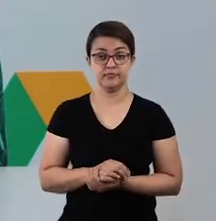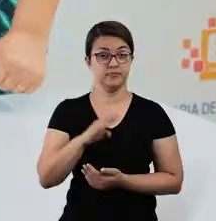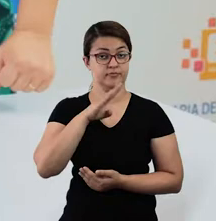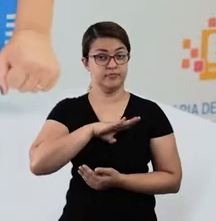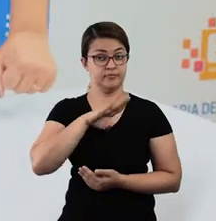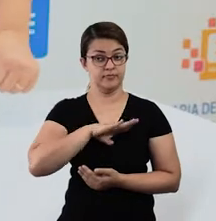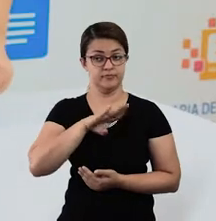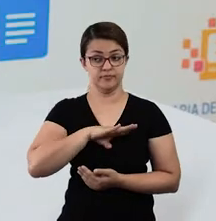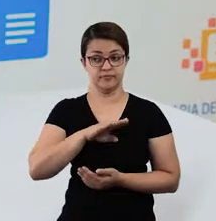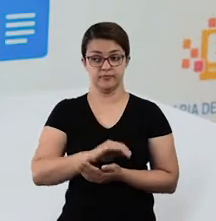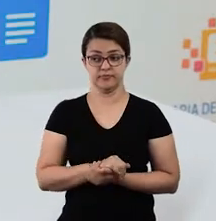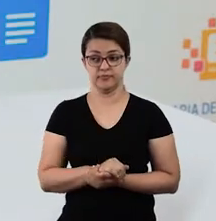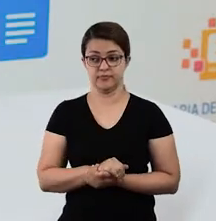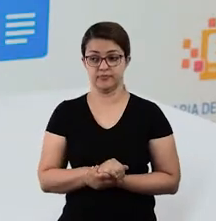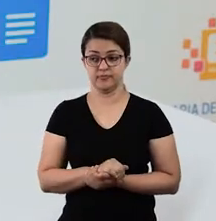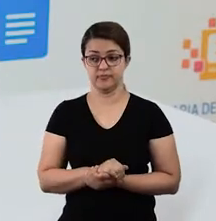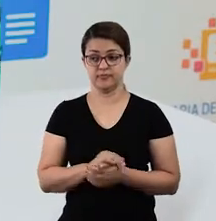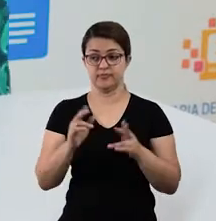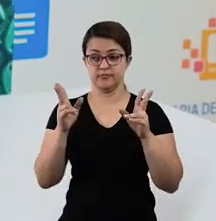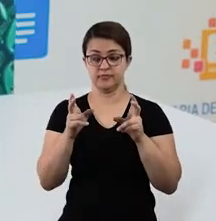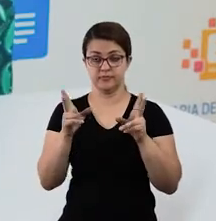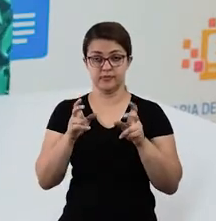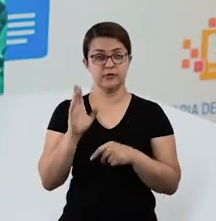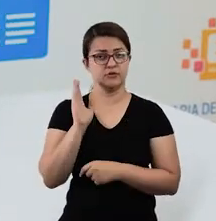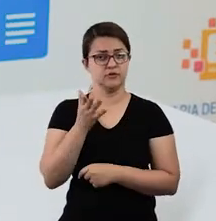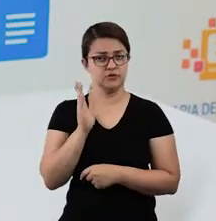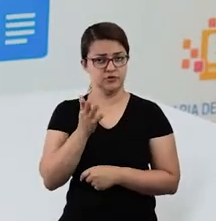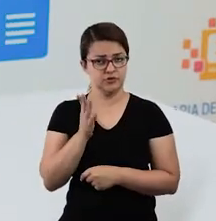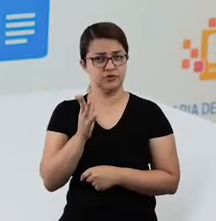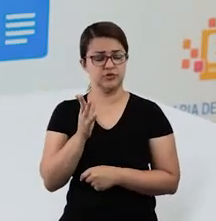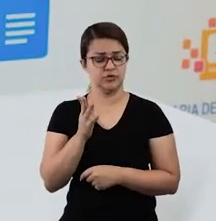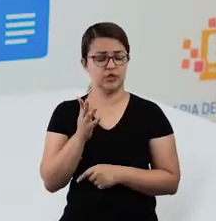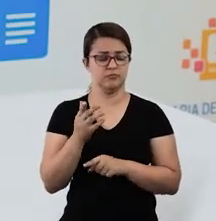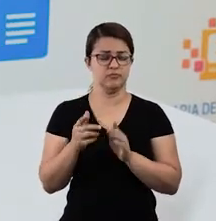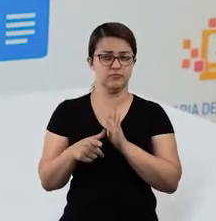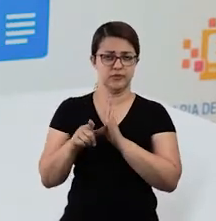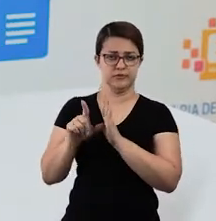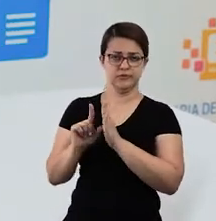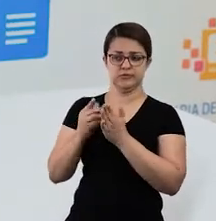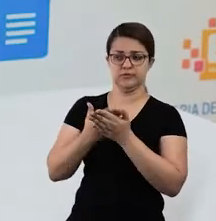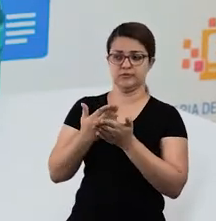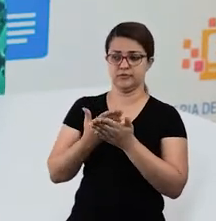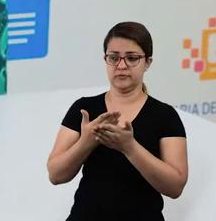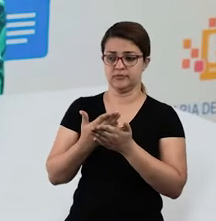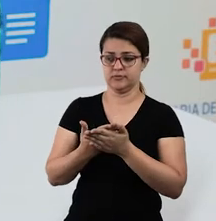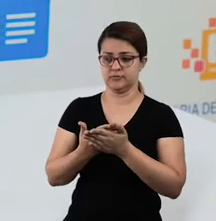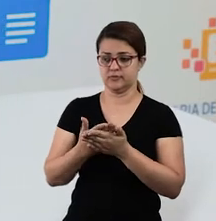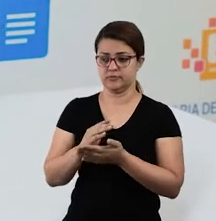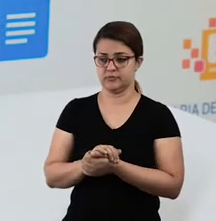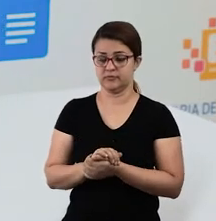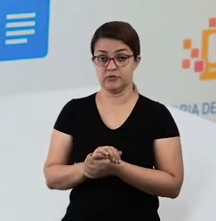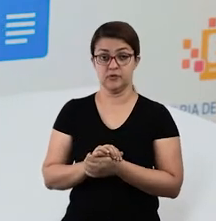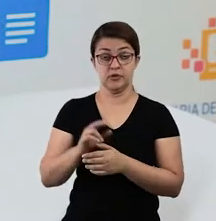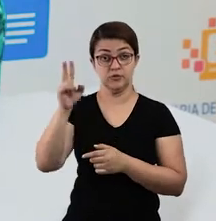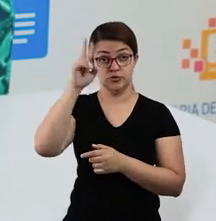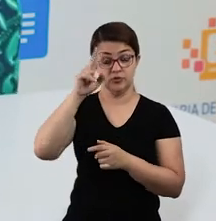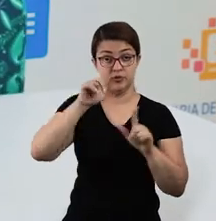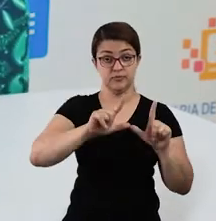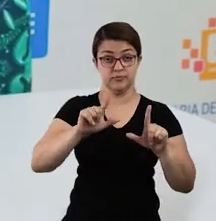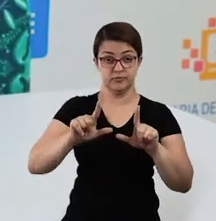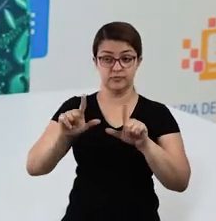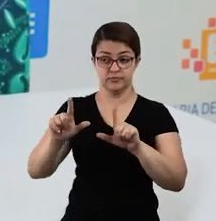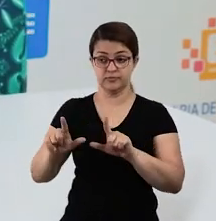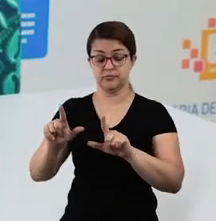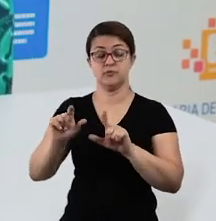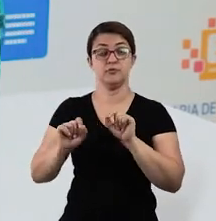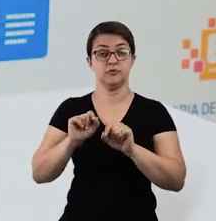Em língua portuguesa, nós vamos continuar um tema que nós já temos trabalhado nas aulas anteriores, que é História em Quadrinhos. Então, nós